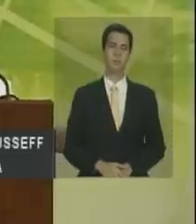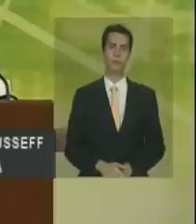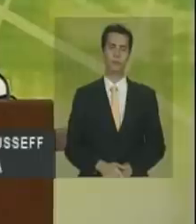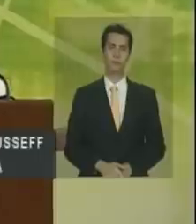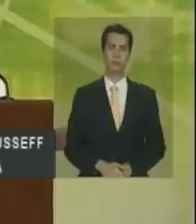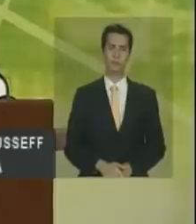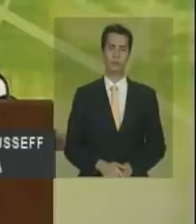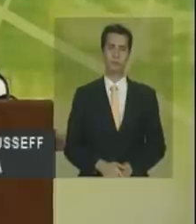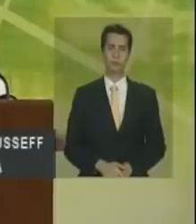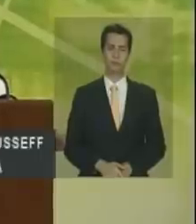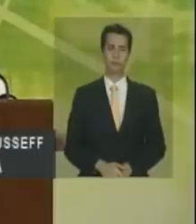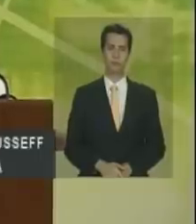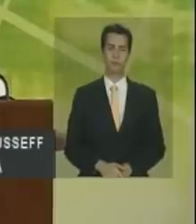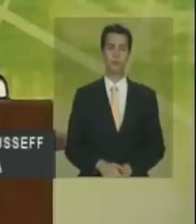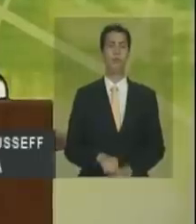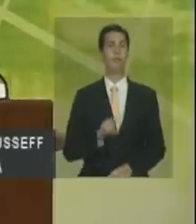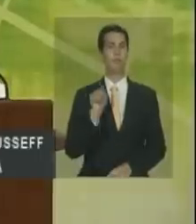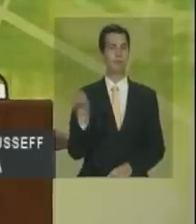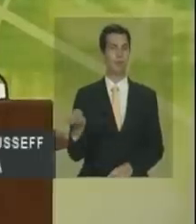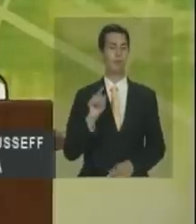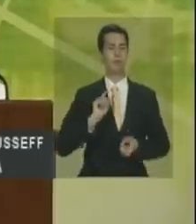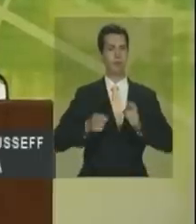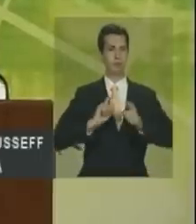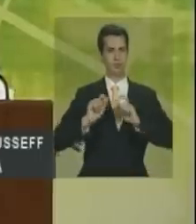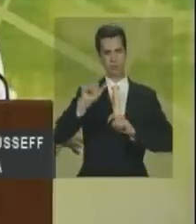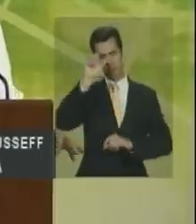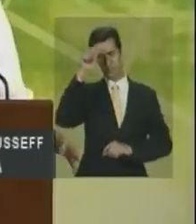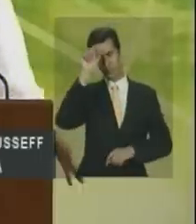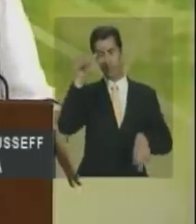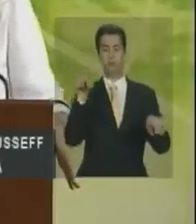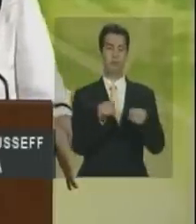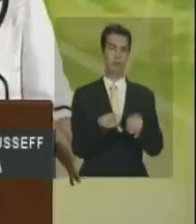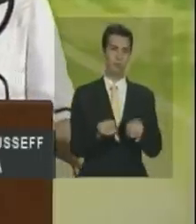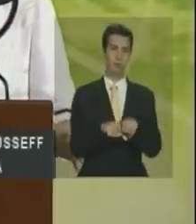e eu acredito que em cada um dos encontros dos BRICS,